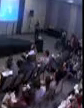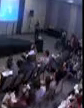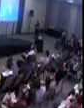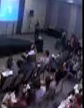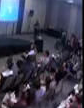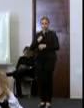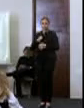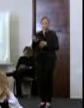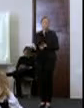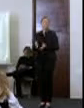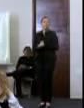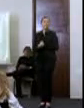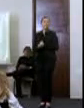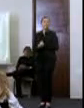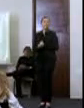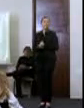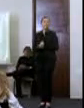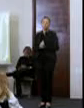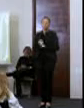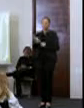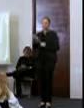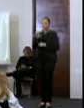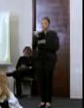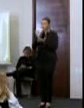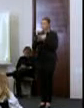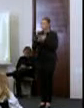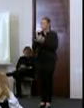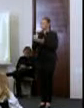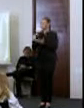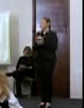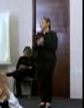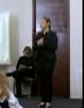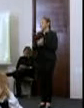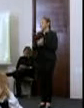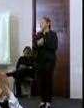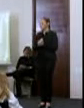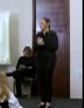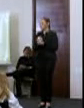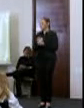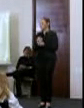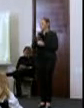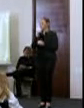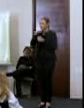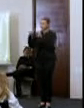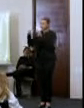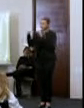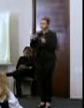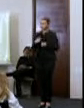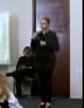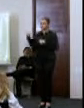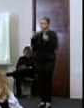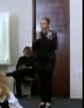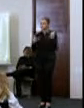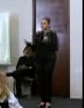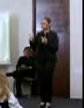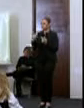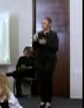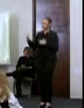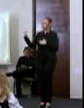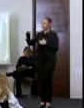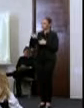todos. Queria, inicialmente, dar as boas-vindas a cada uma e cada um de vocês que